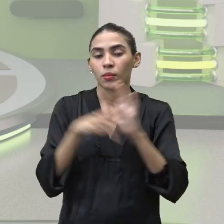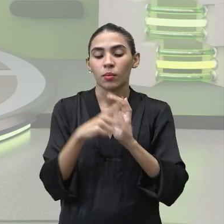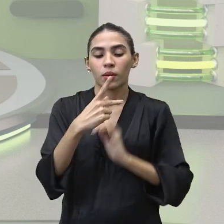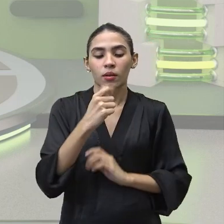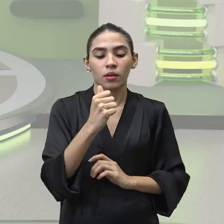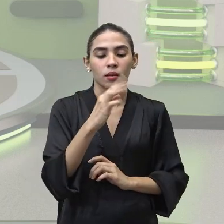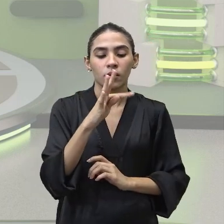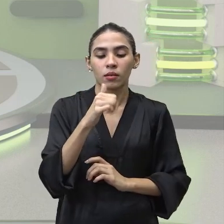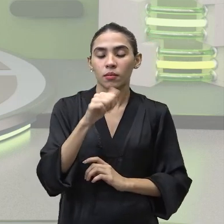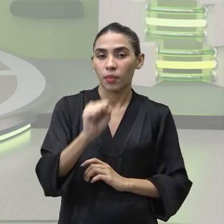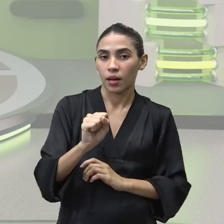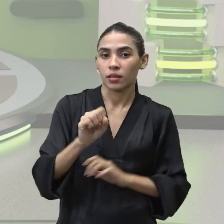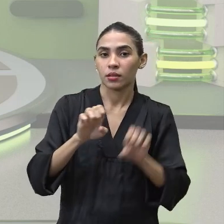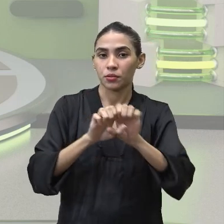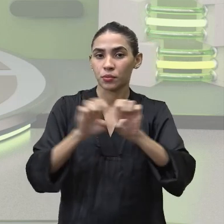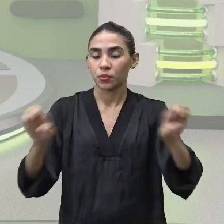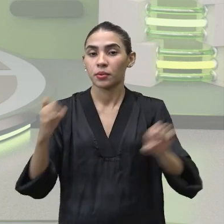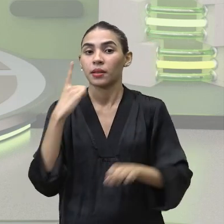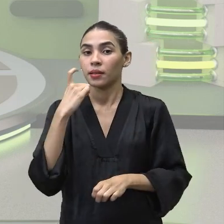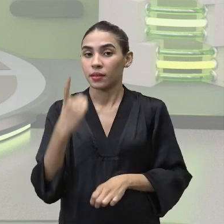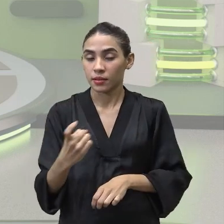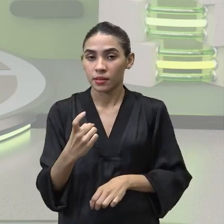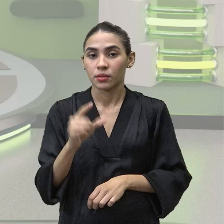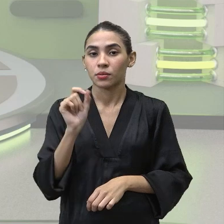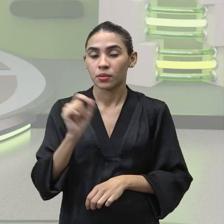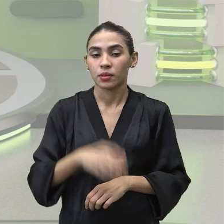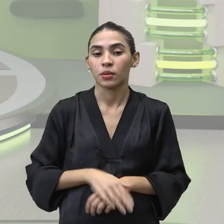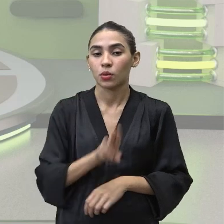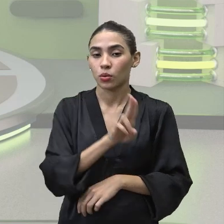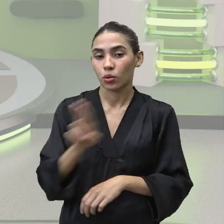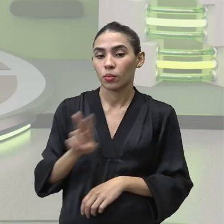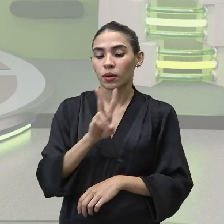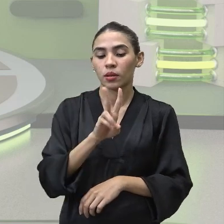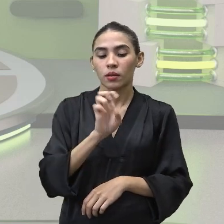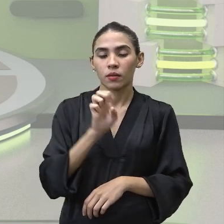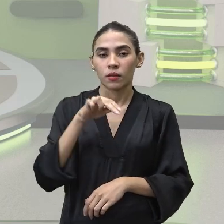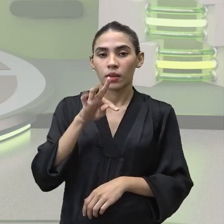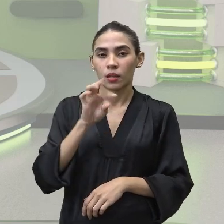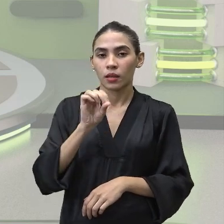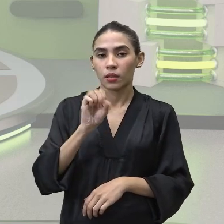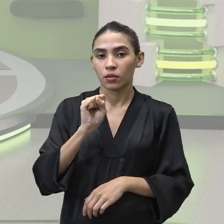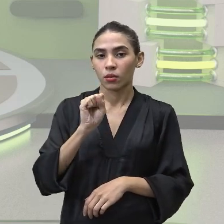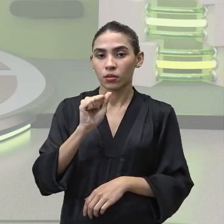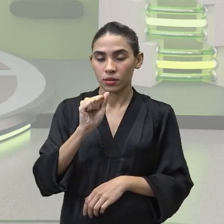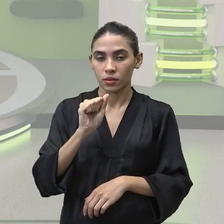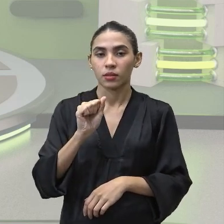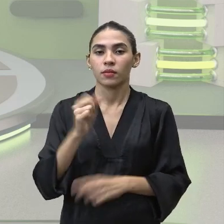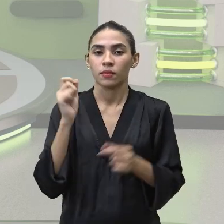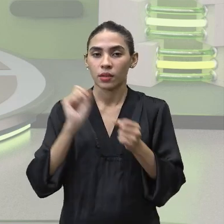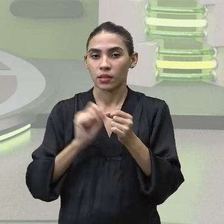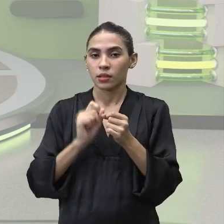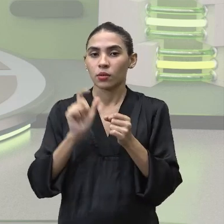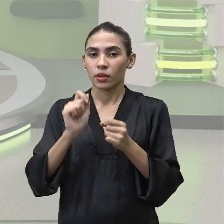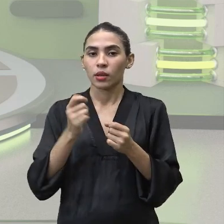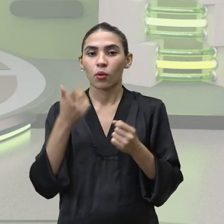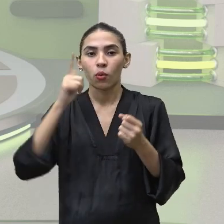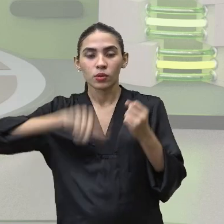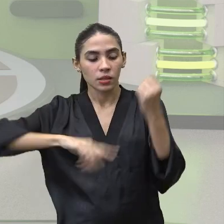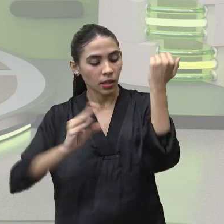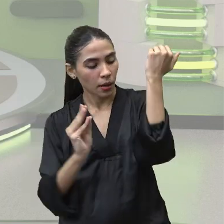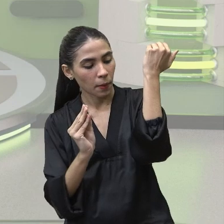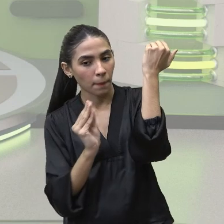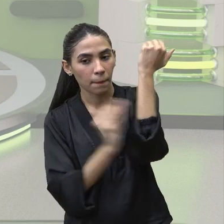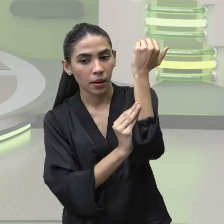patas uma estrutura bem interessante, que é chamada de ventosa, que vai fazer com que elas consigam se fixar